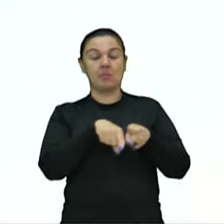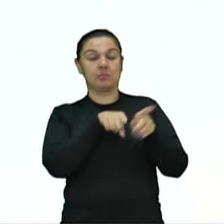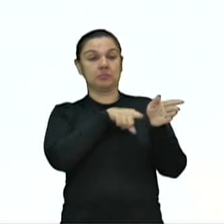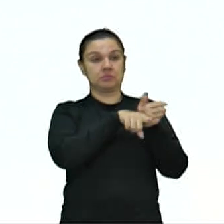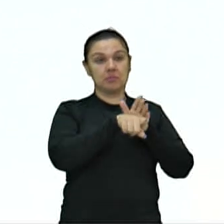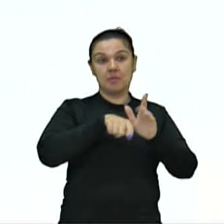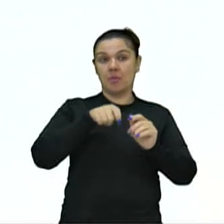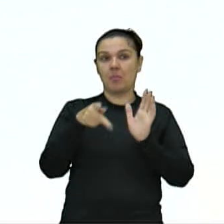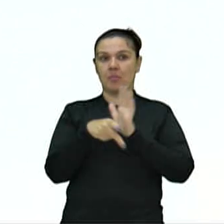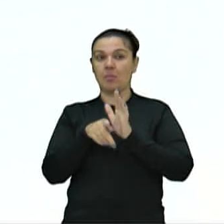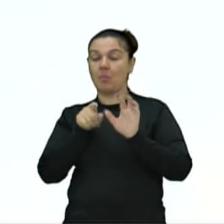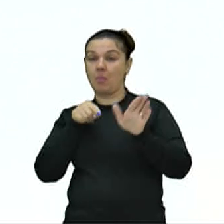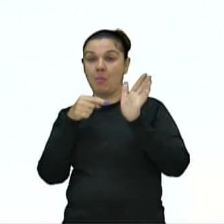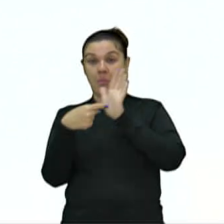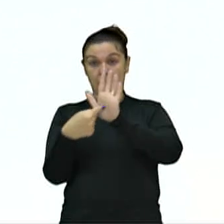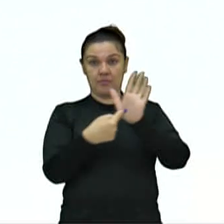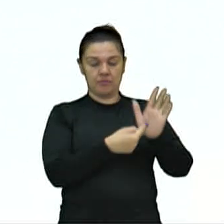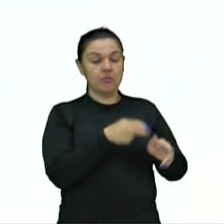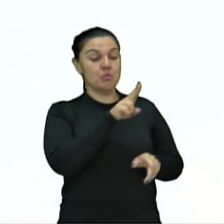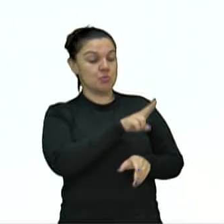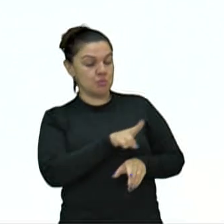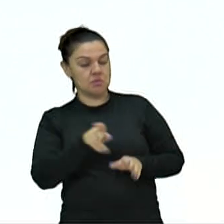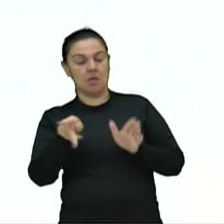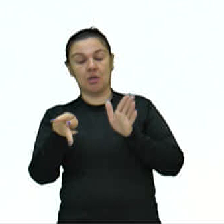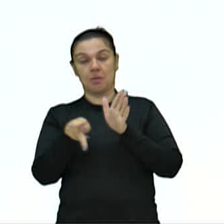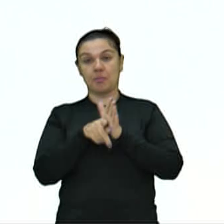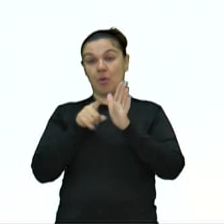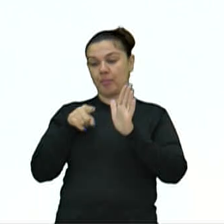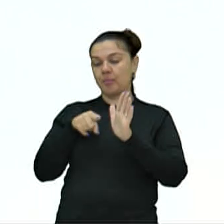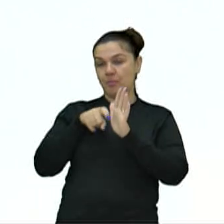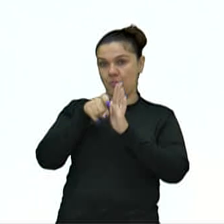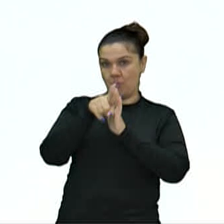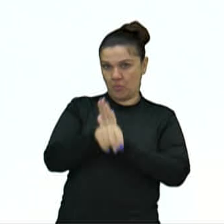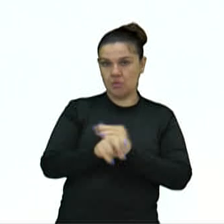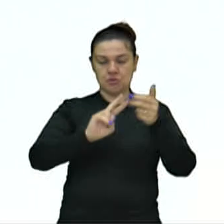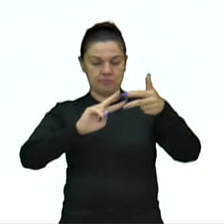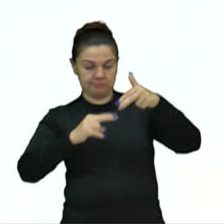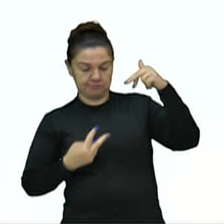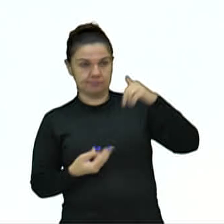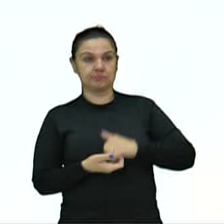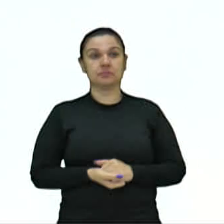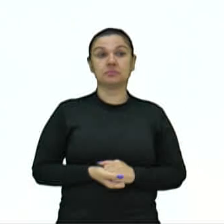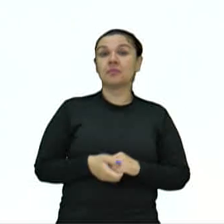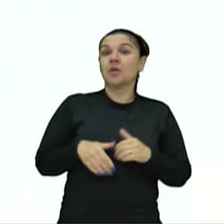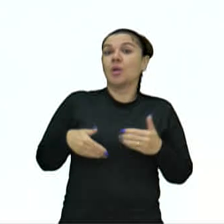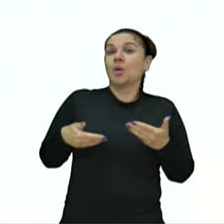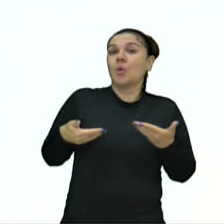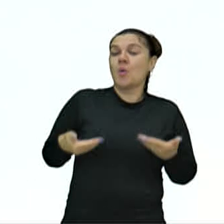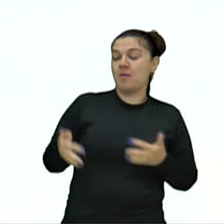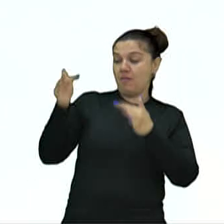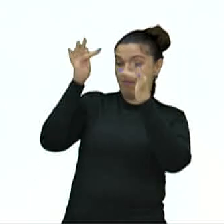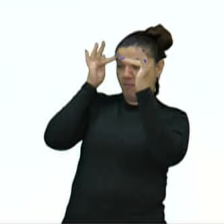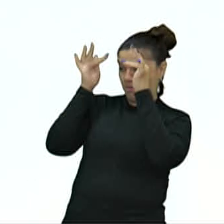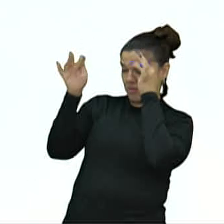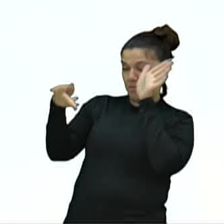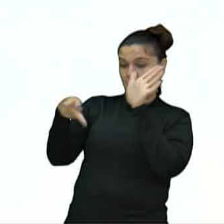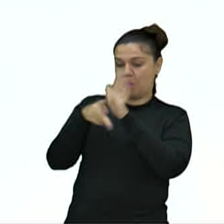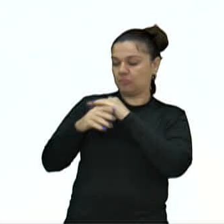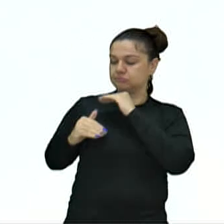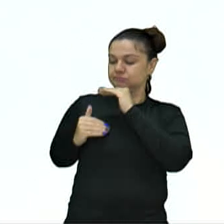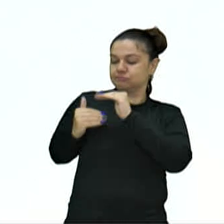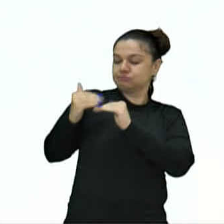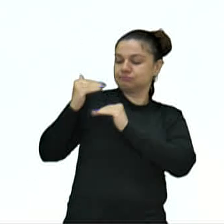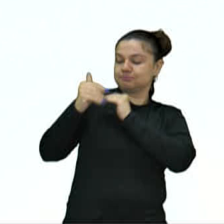dos sinais, foi utilizada pela biologia para as mensagens genéticas. De que a teoria da evolução pode